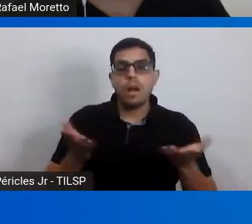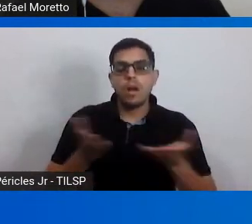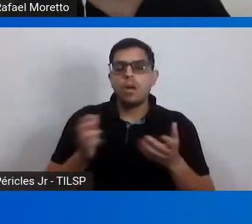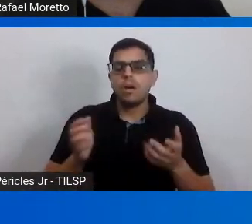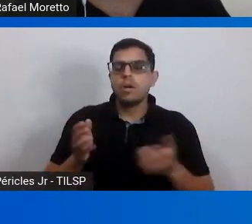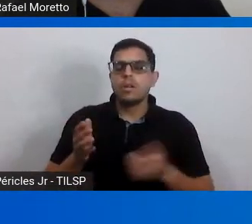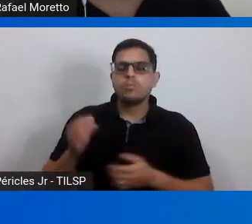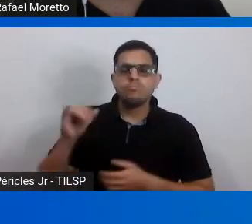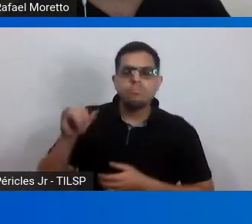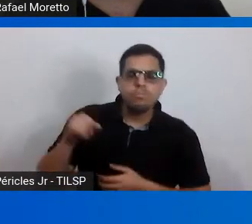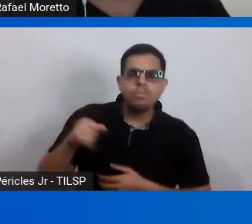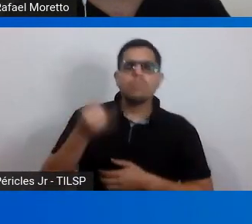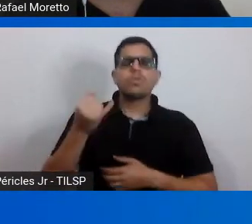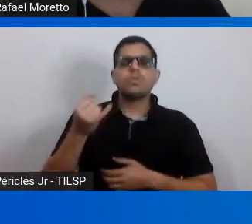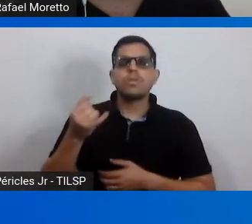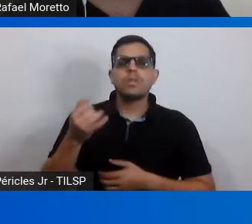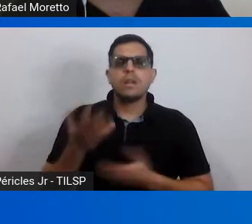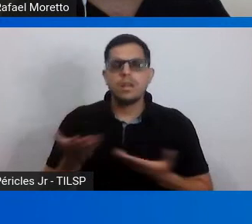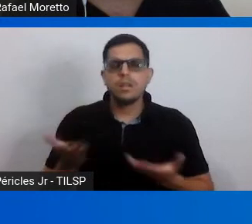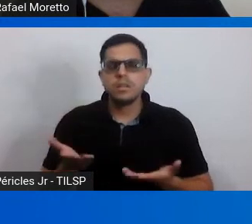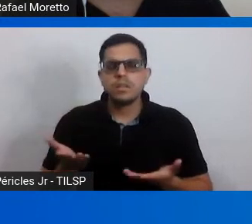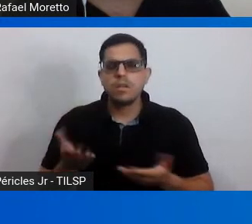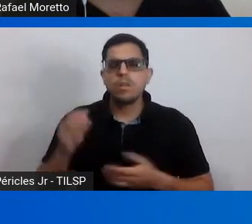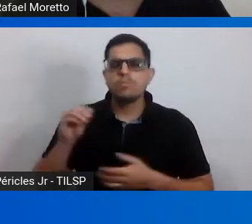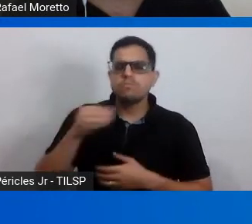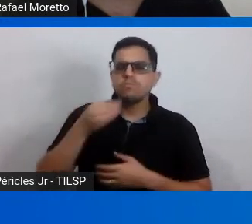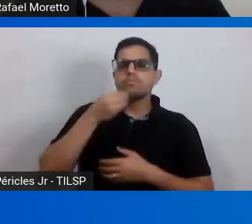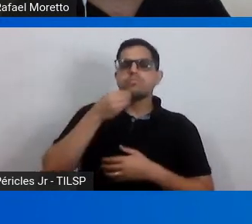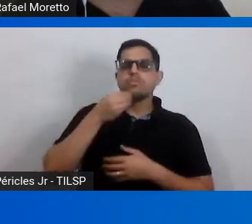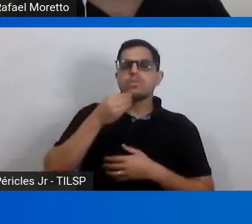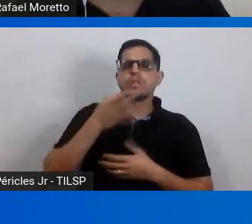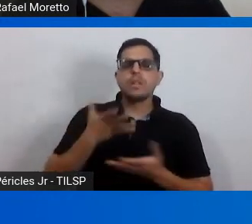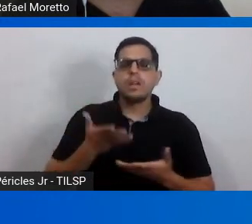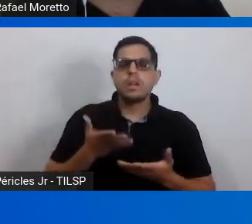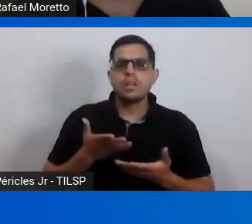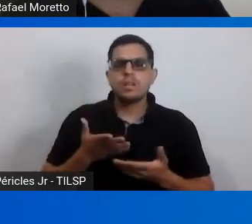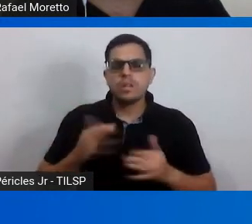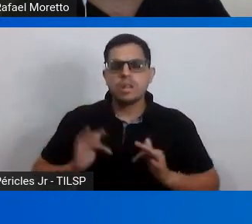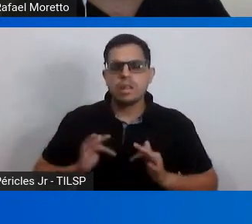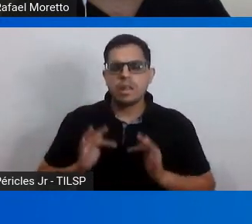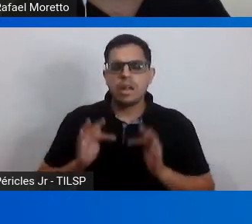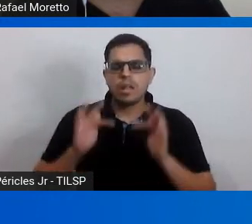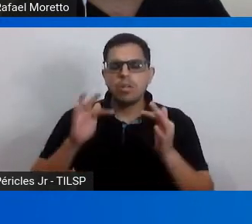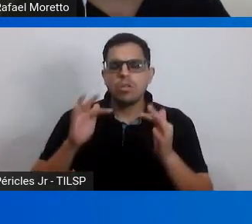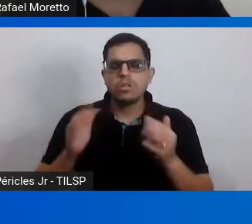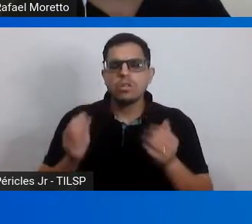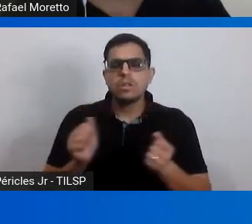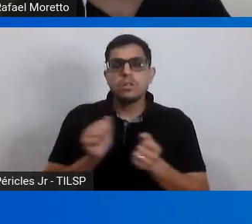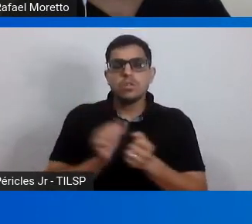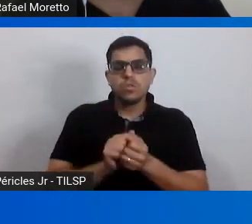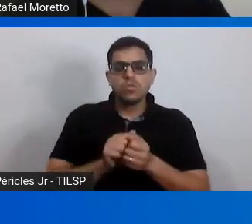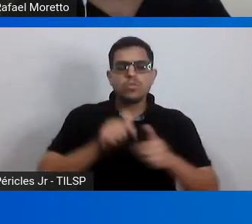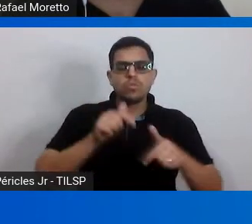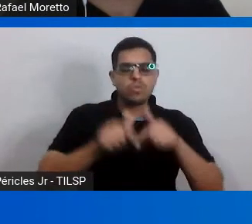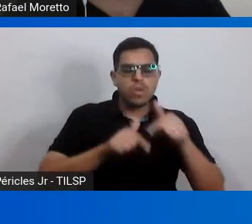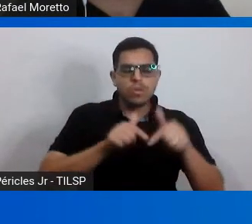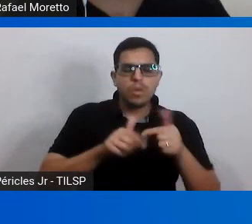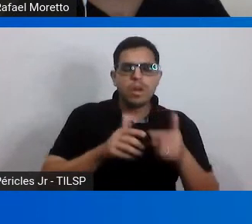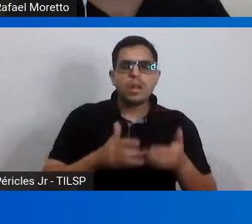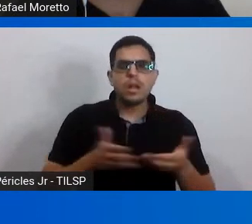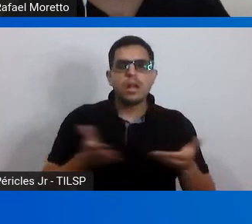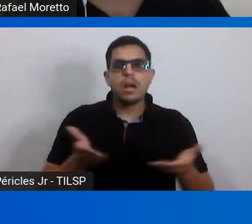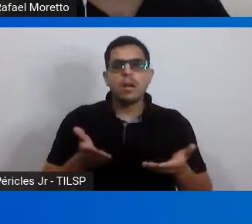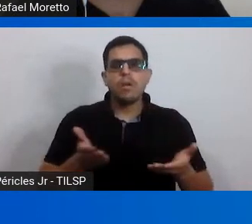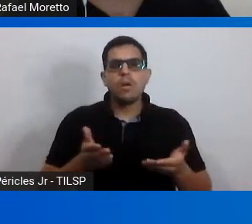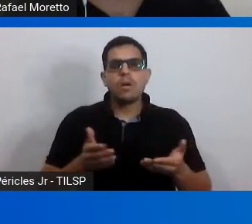experiências que que a educação presencial pode ter com recursos tecnológicos e a partir de agora pode ser que as